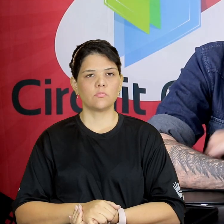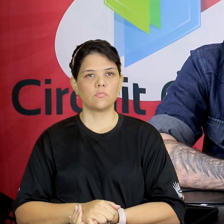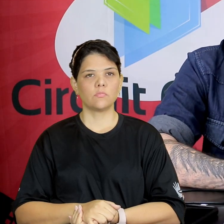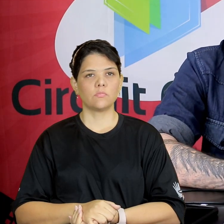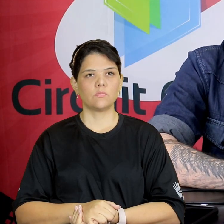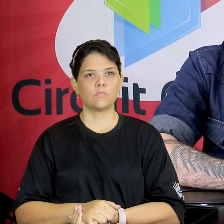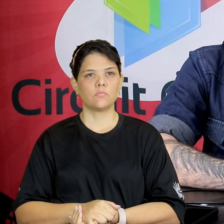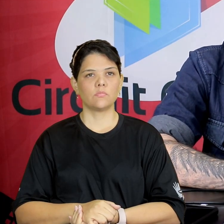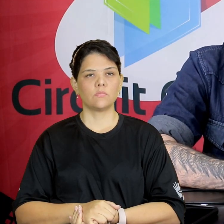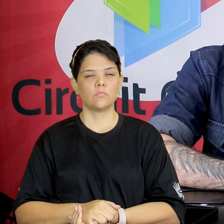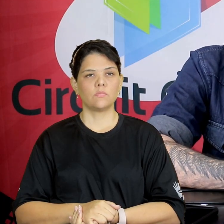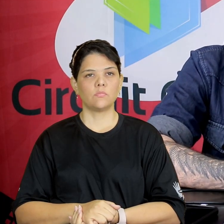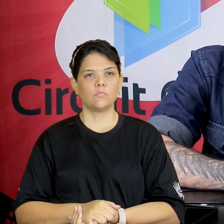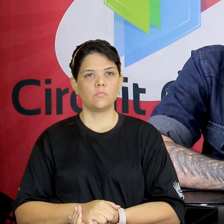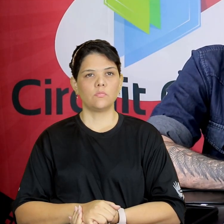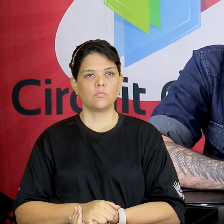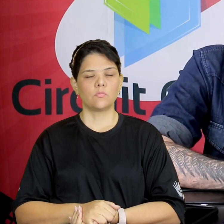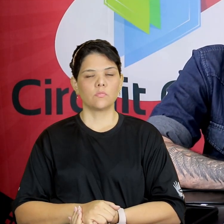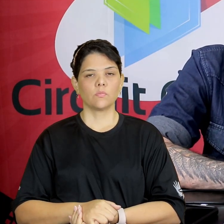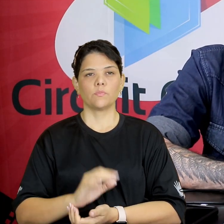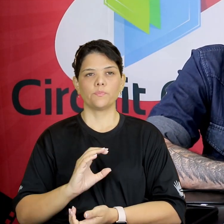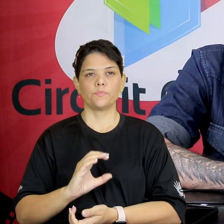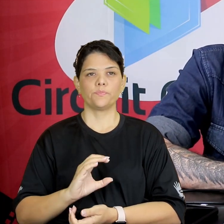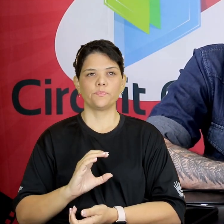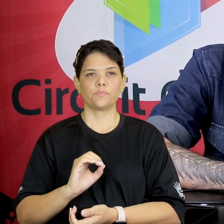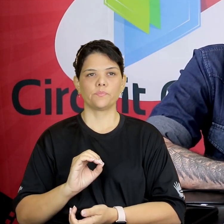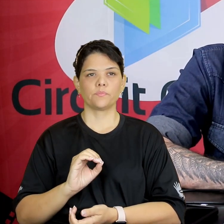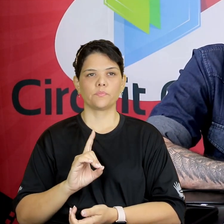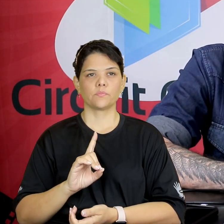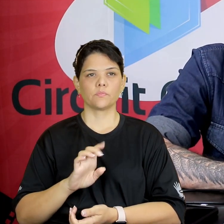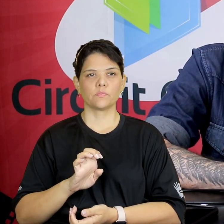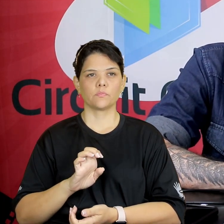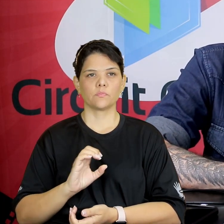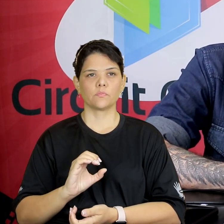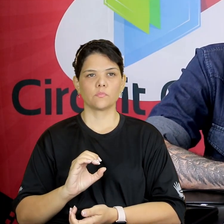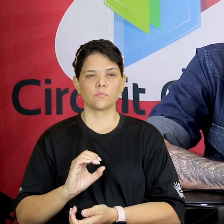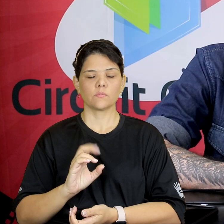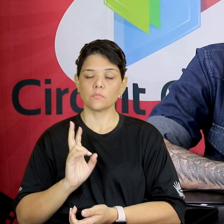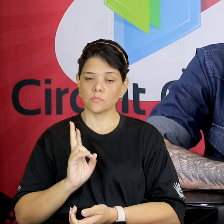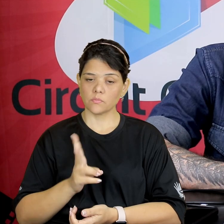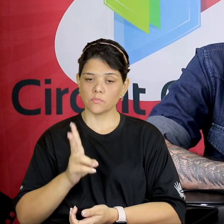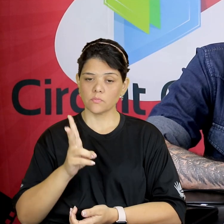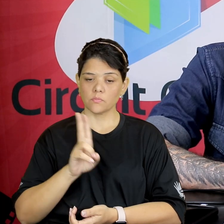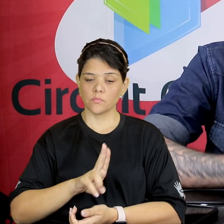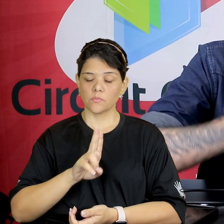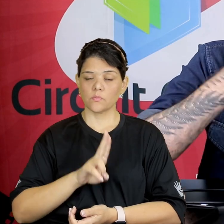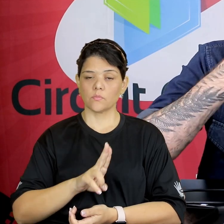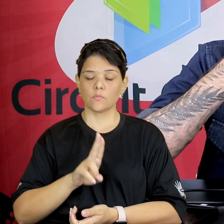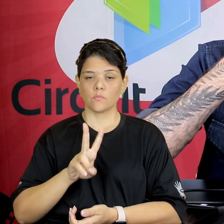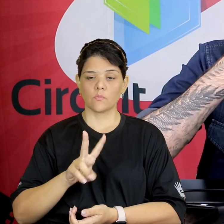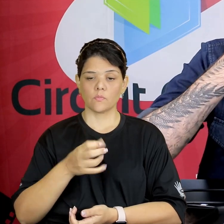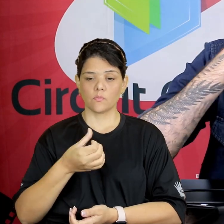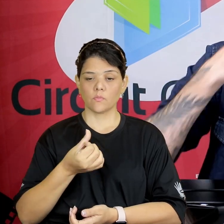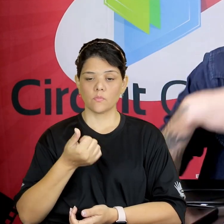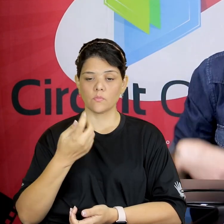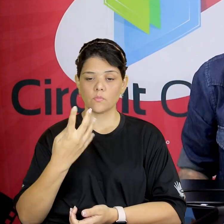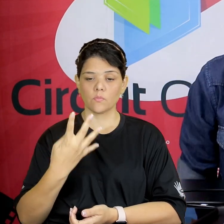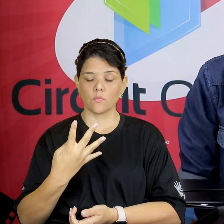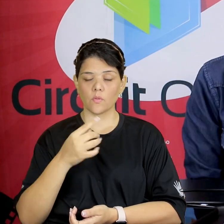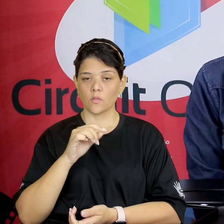Então, codec, a gente sempre usa 264, tranquilo?